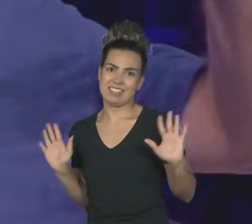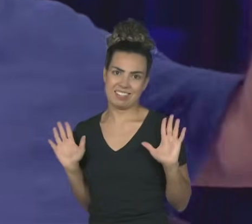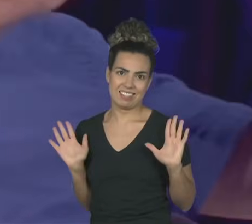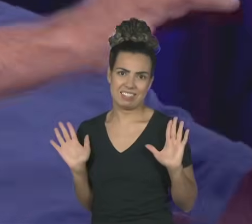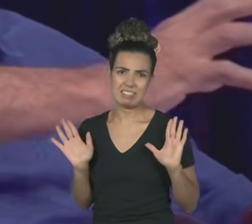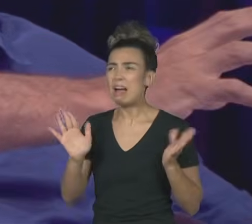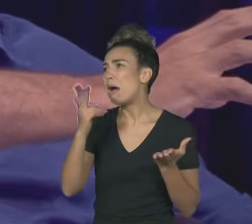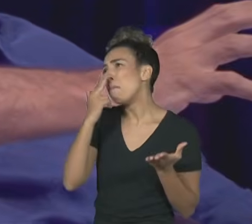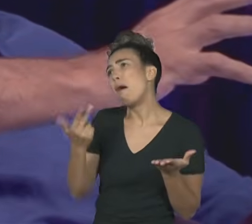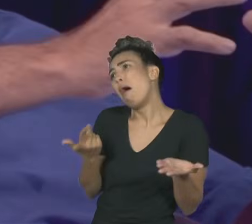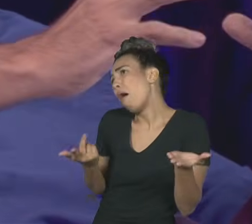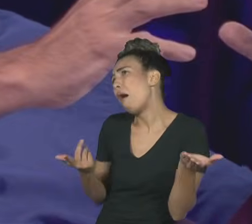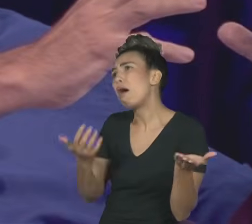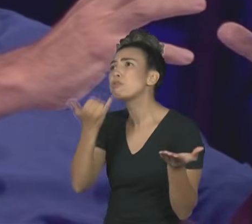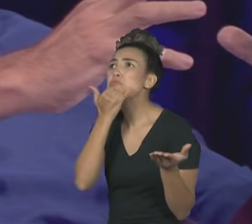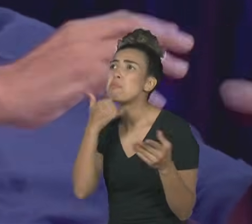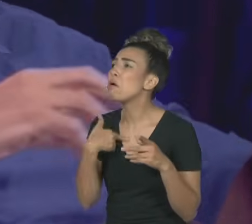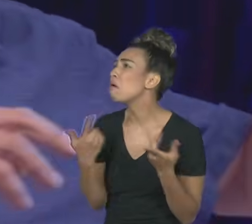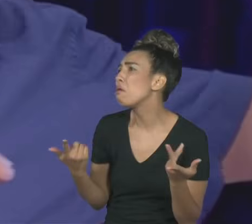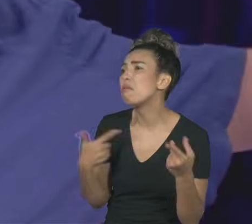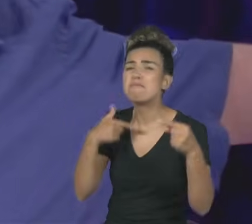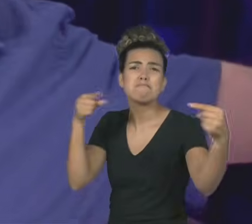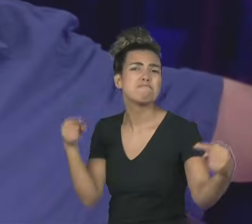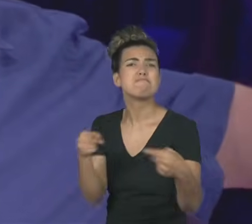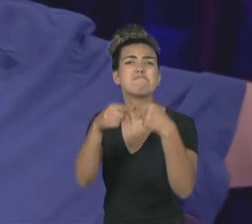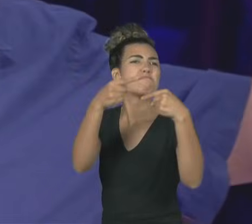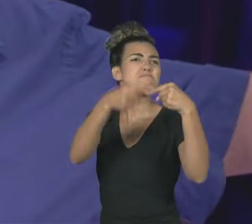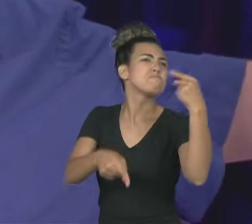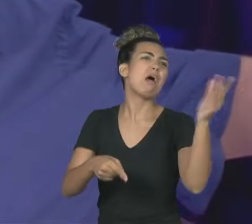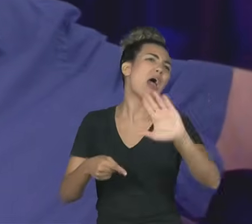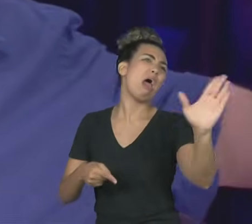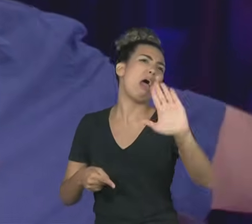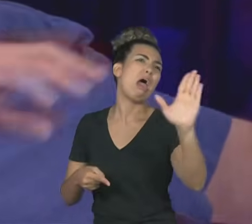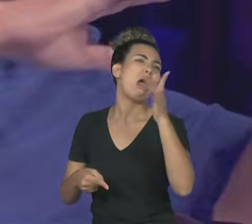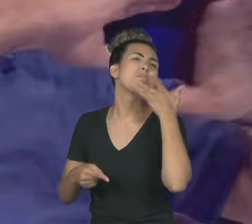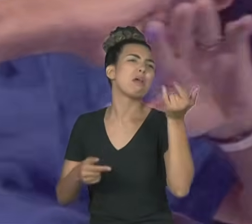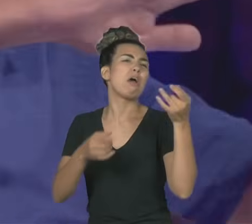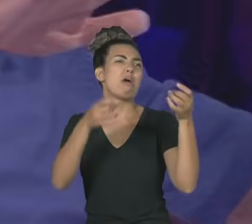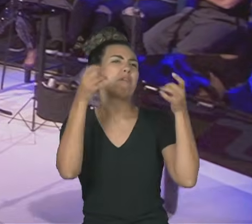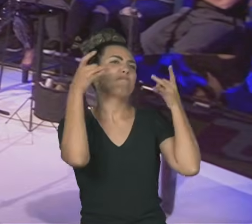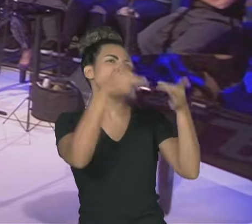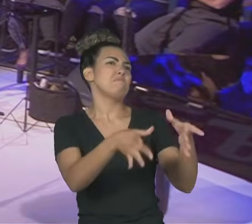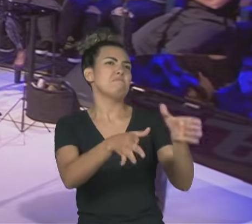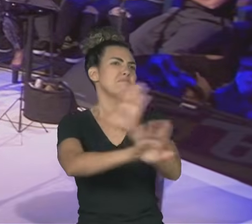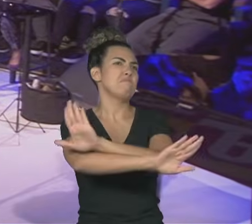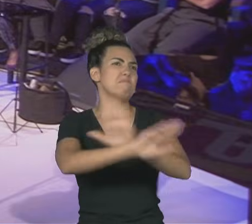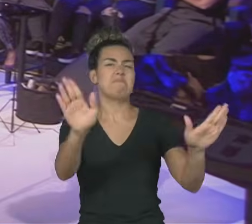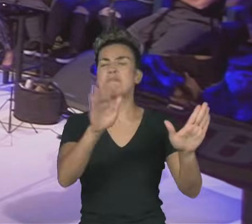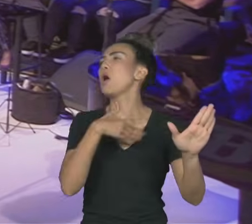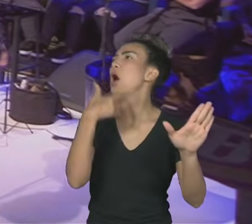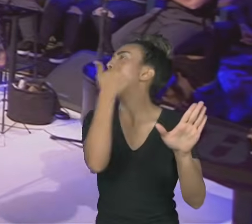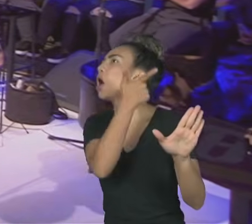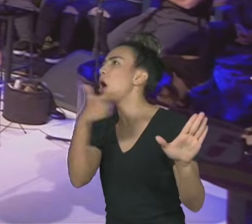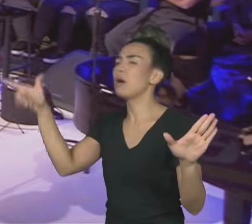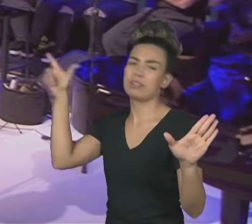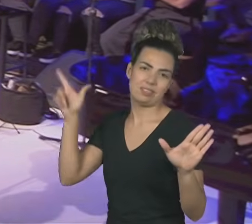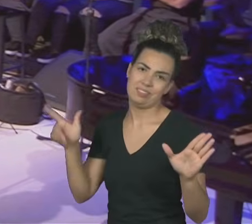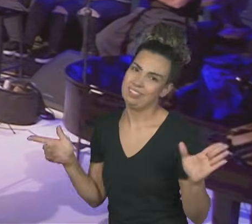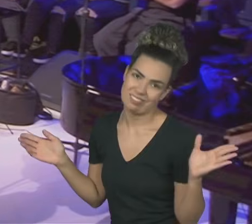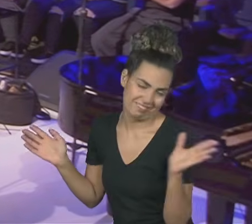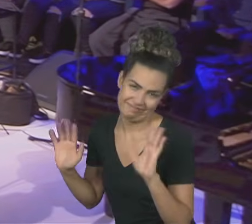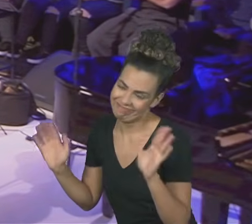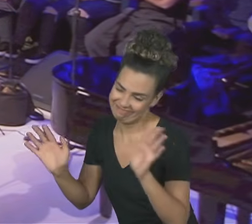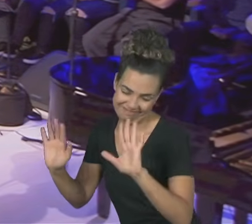encontrei o que eu estava procurando, então fecha o barraco, encosta o carro, desiste da ideia. Ou